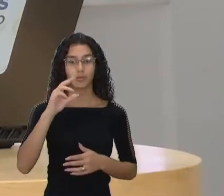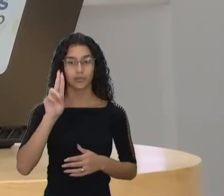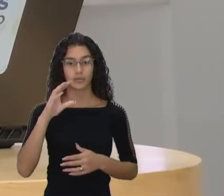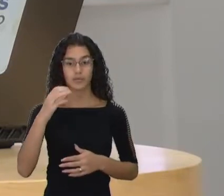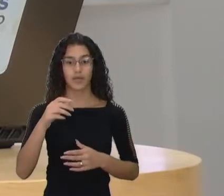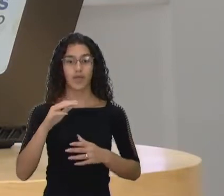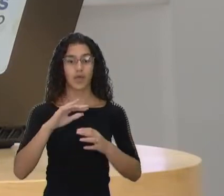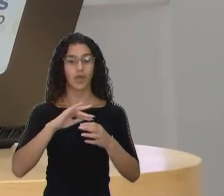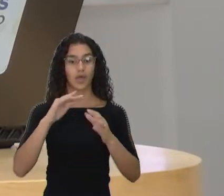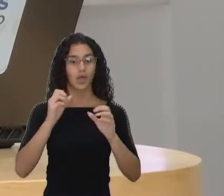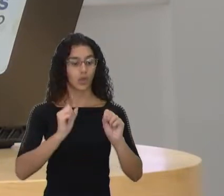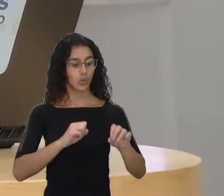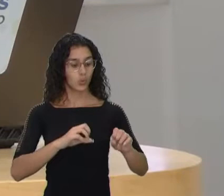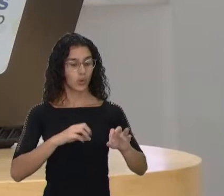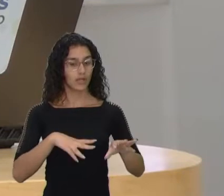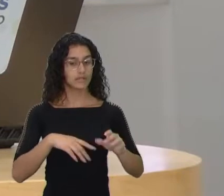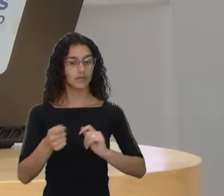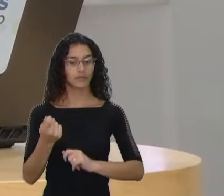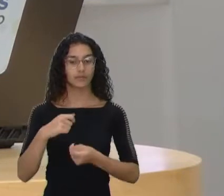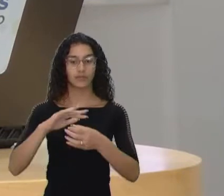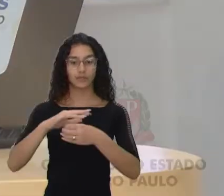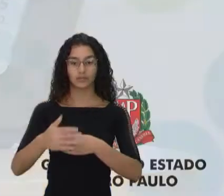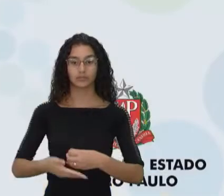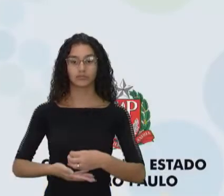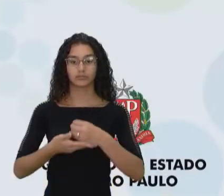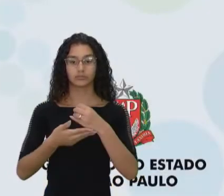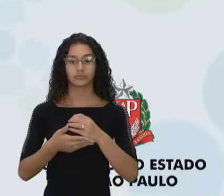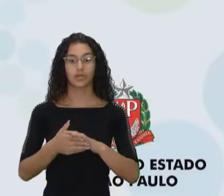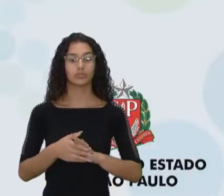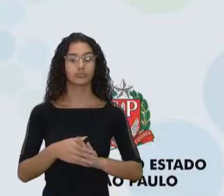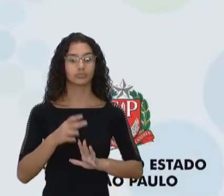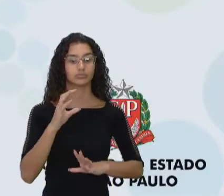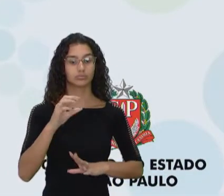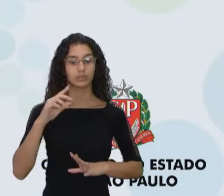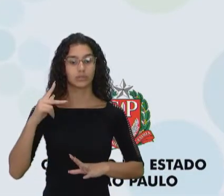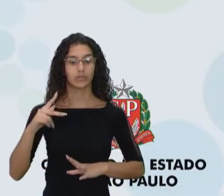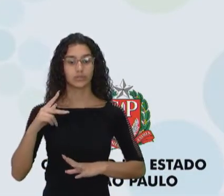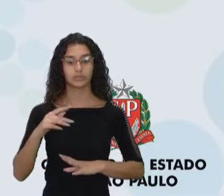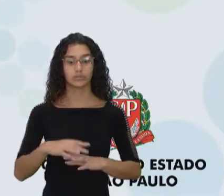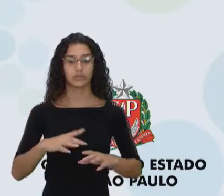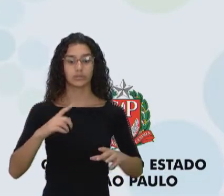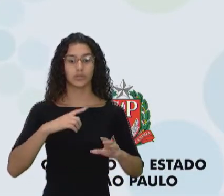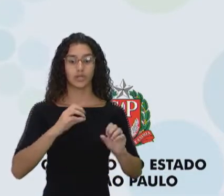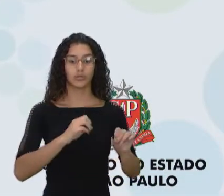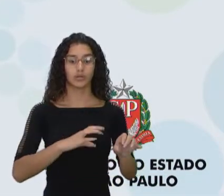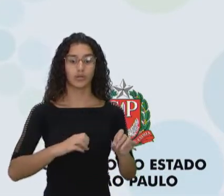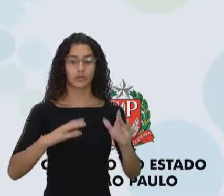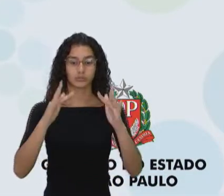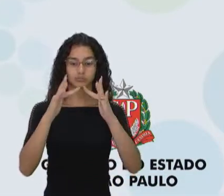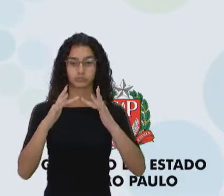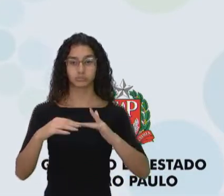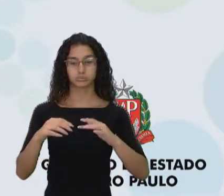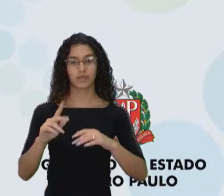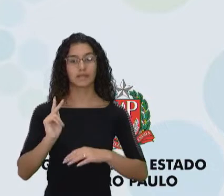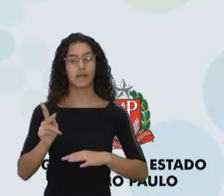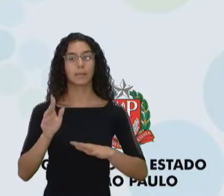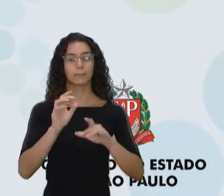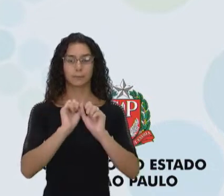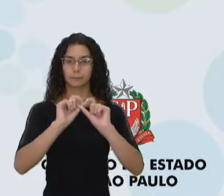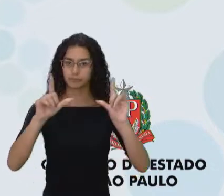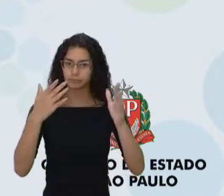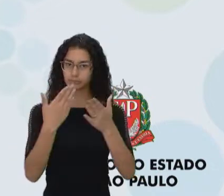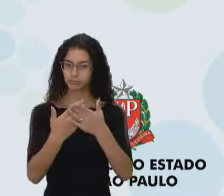Financeira Sustentável. E do componente, Educação Financeira em Conexão. Então, tá aí o resuminho, eu passo sempre na aula para a